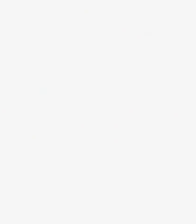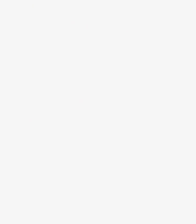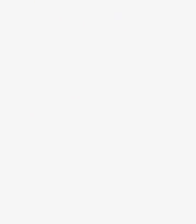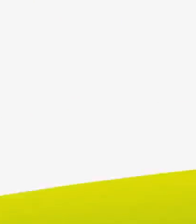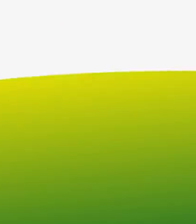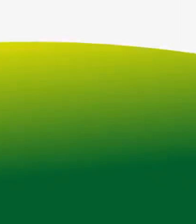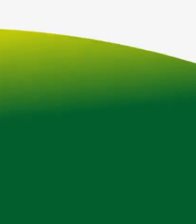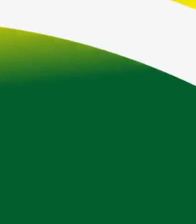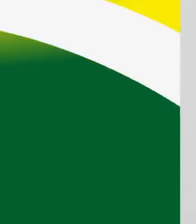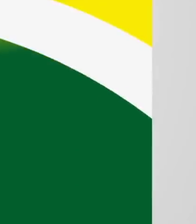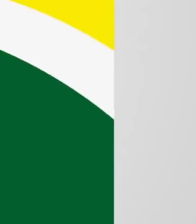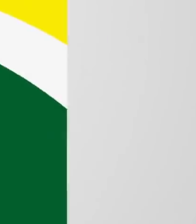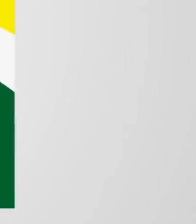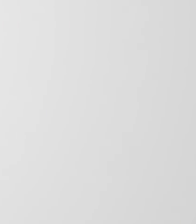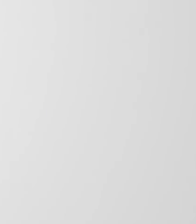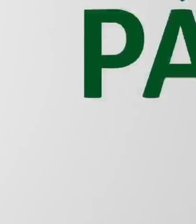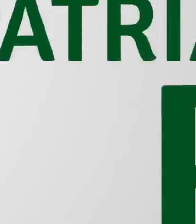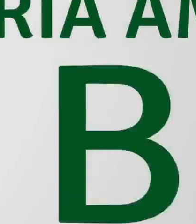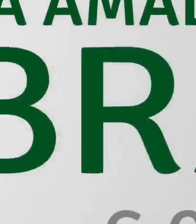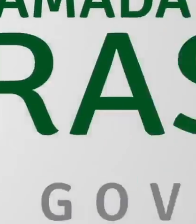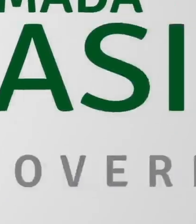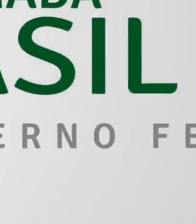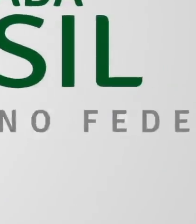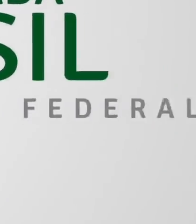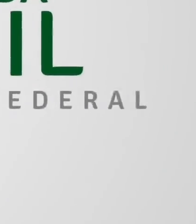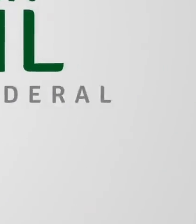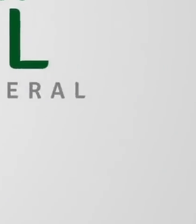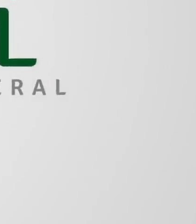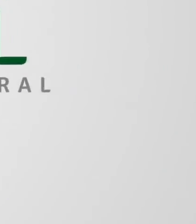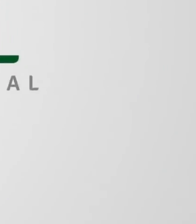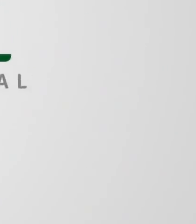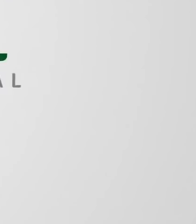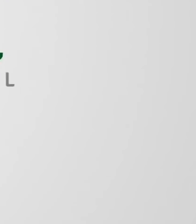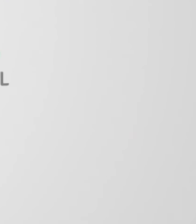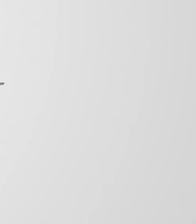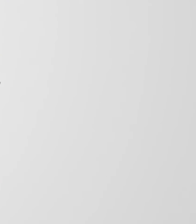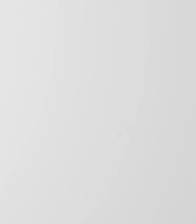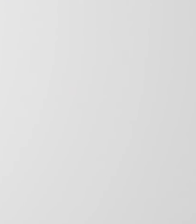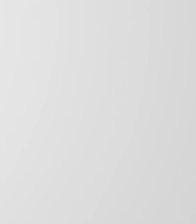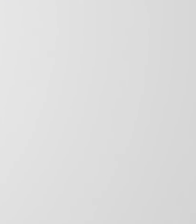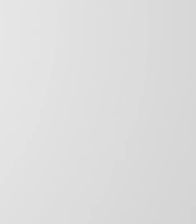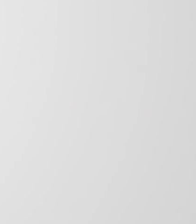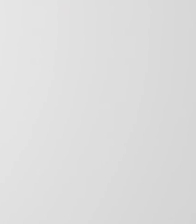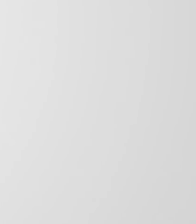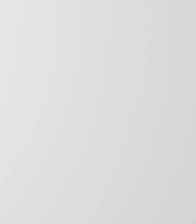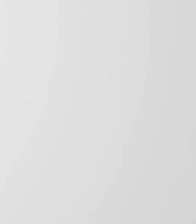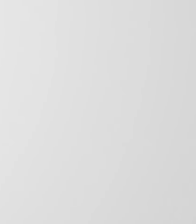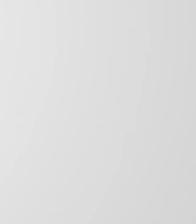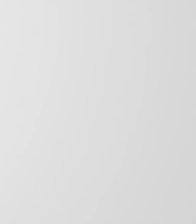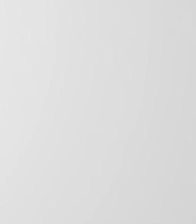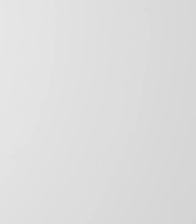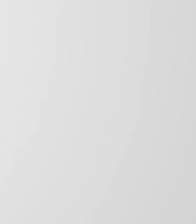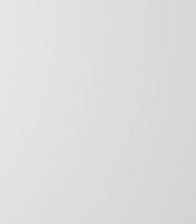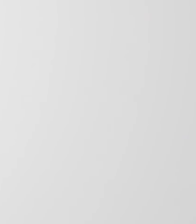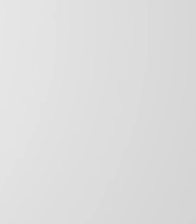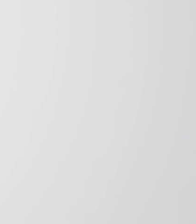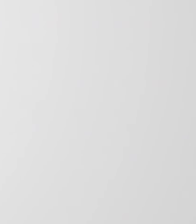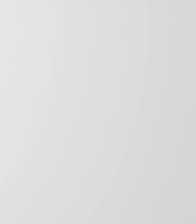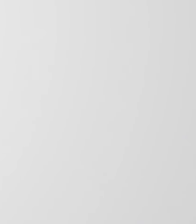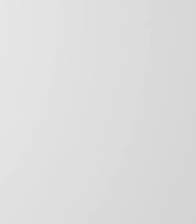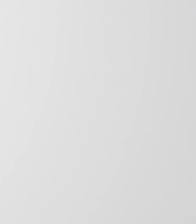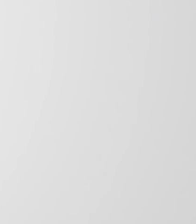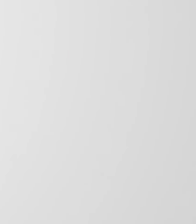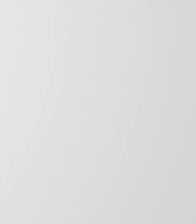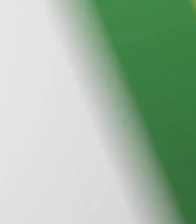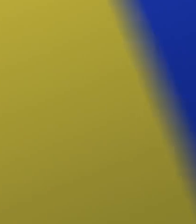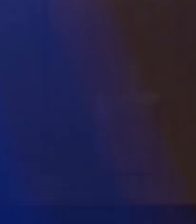a forma se neste momento a rede nacional de rádio e televisão para o pronunciamento do Presidente da República